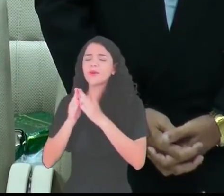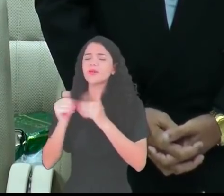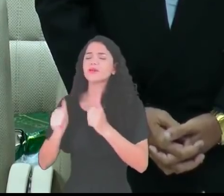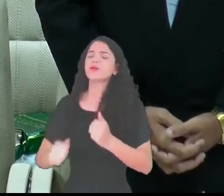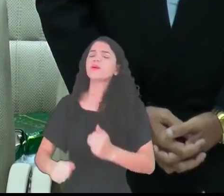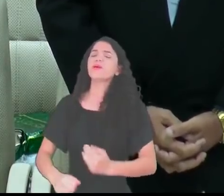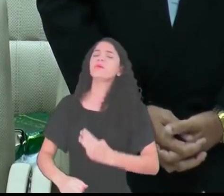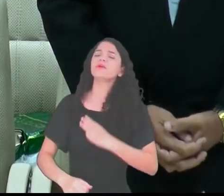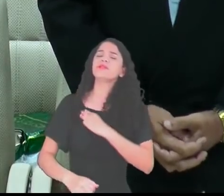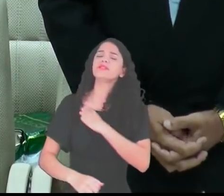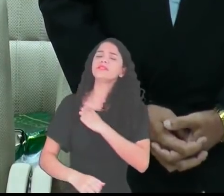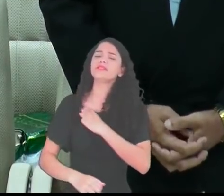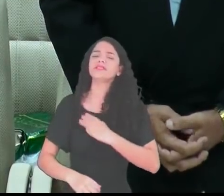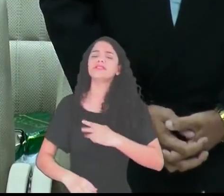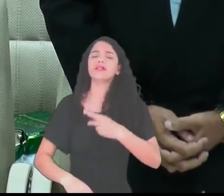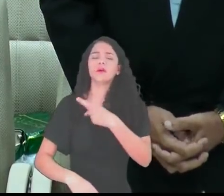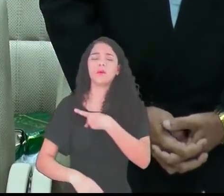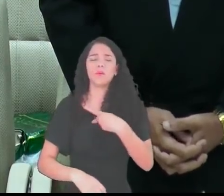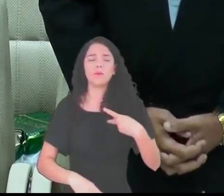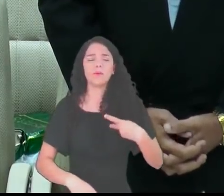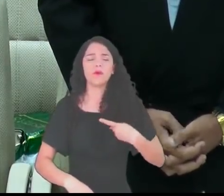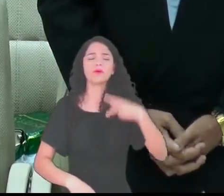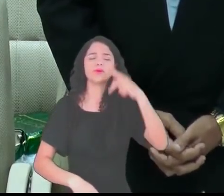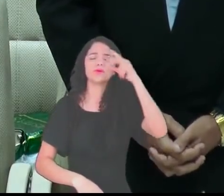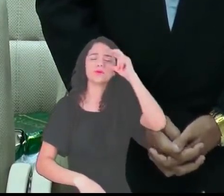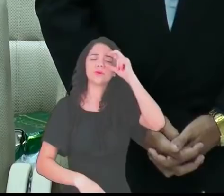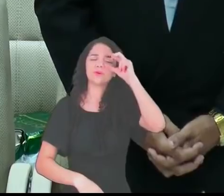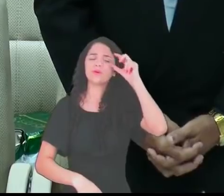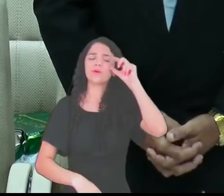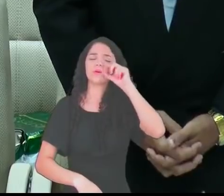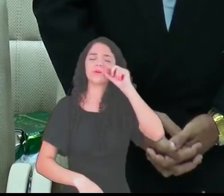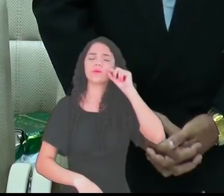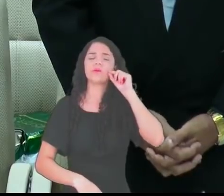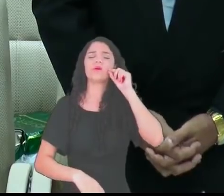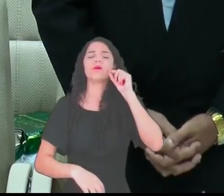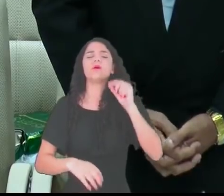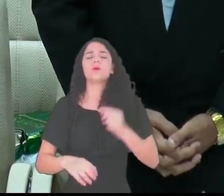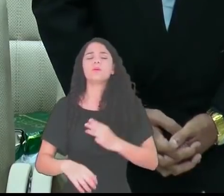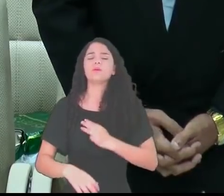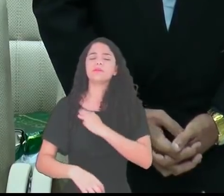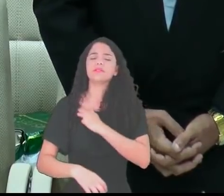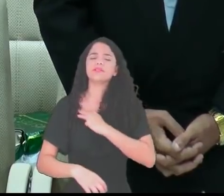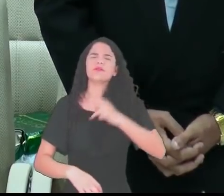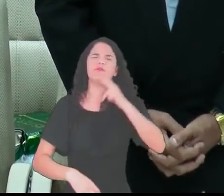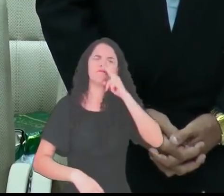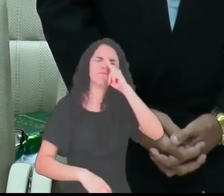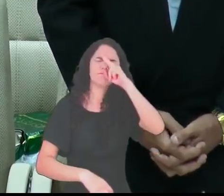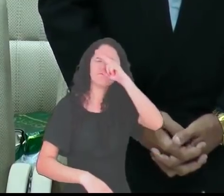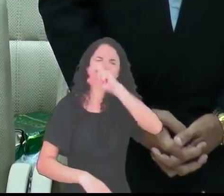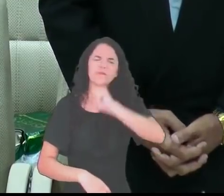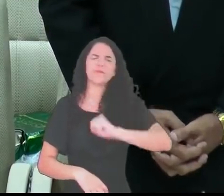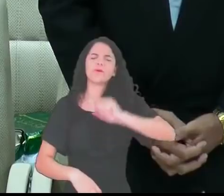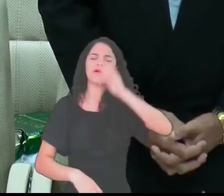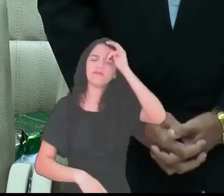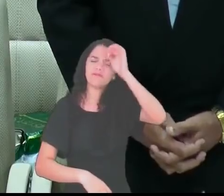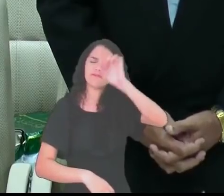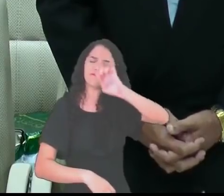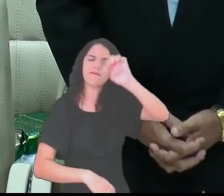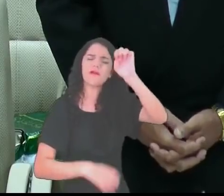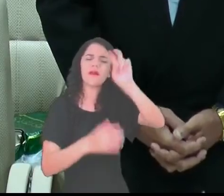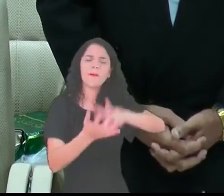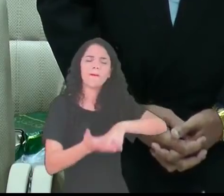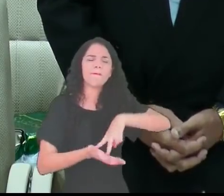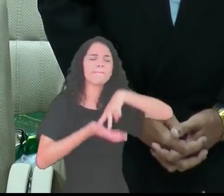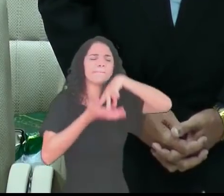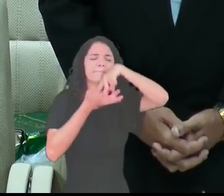ministério, sobre o nosso pastor, presidente e todo o ministério, fortalecendo a fé, levantando e dando